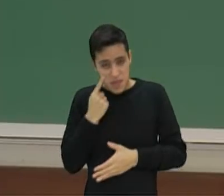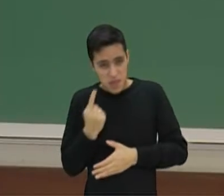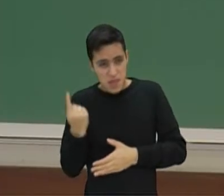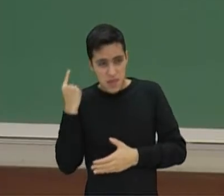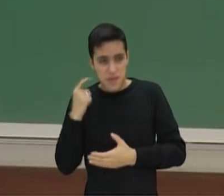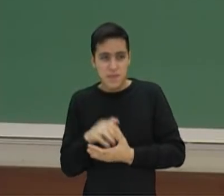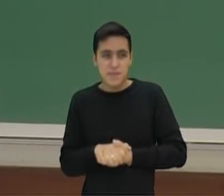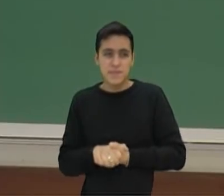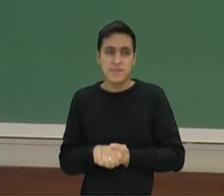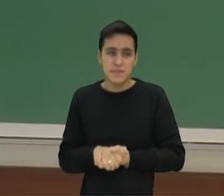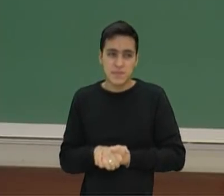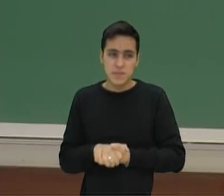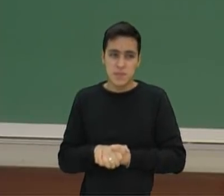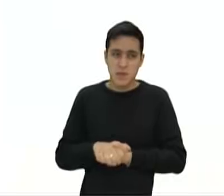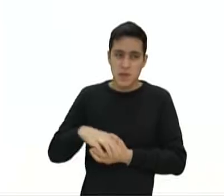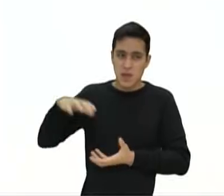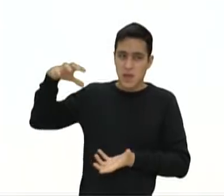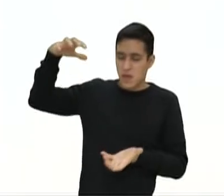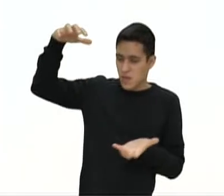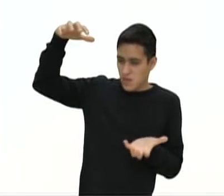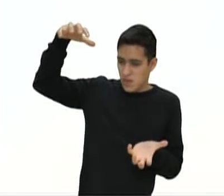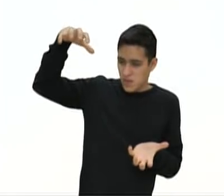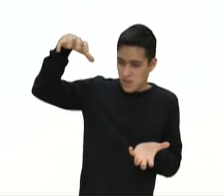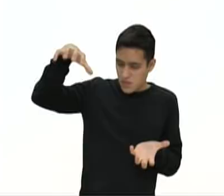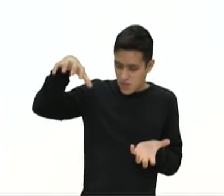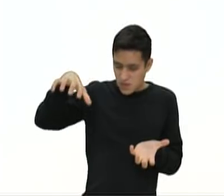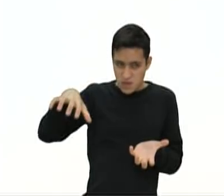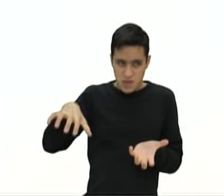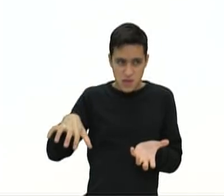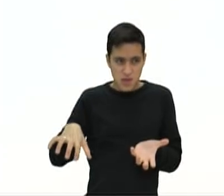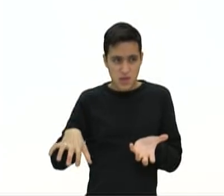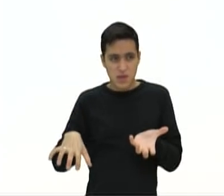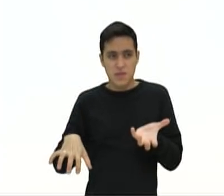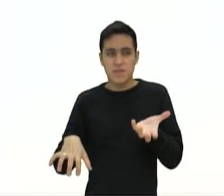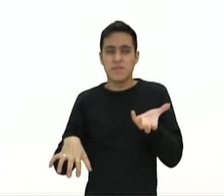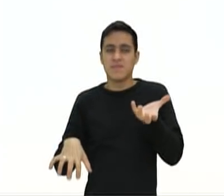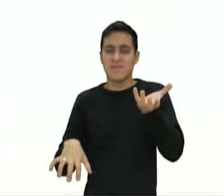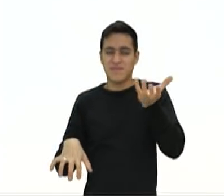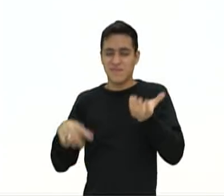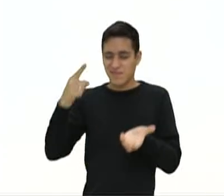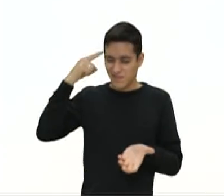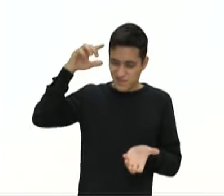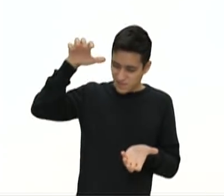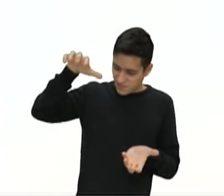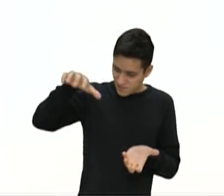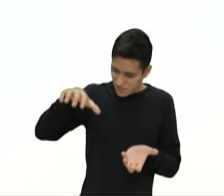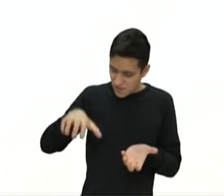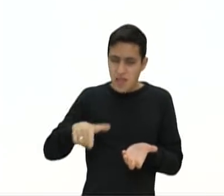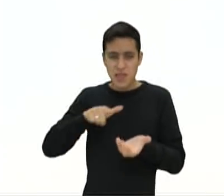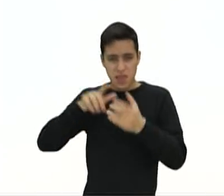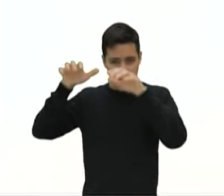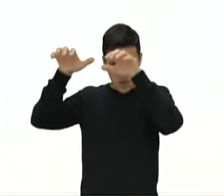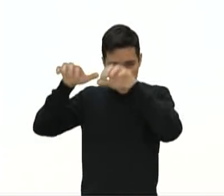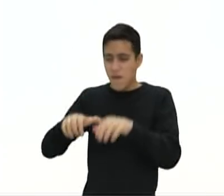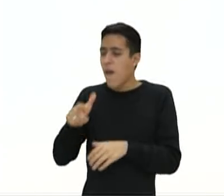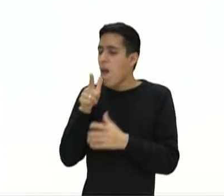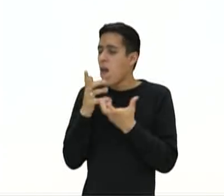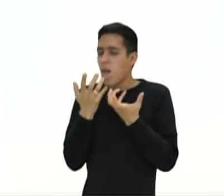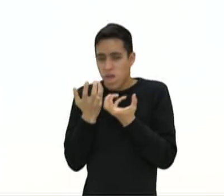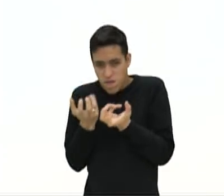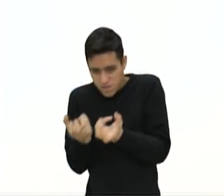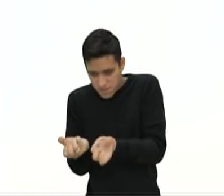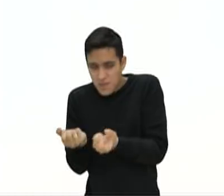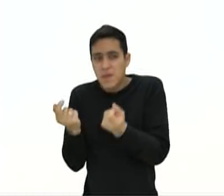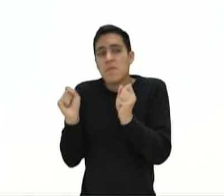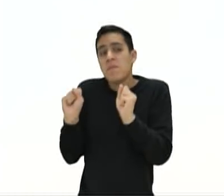Veja aqui, a baixa pressão tem formação de nuvens, a precipitação, a umidade do ar